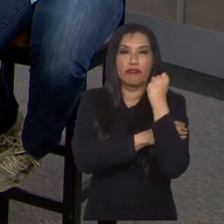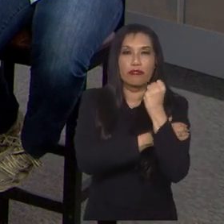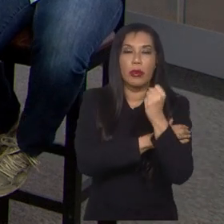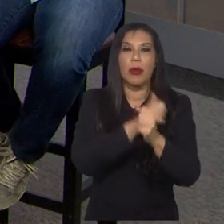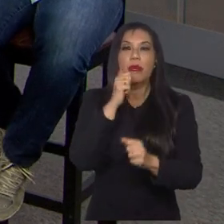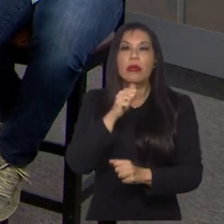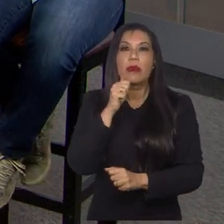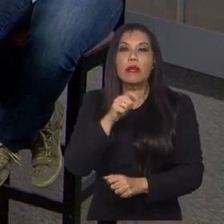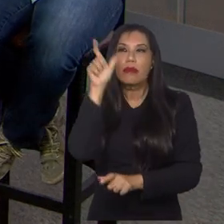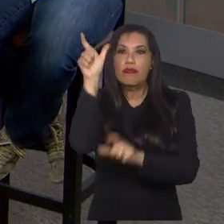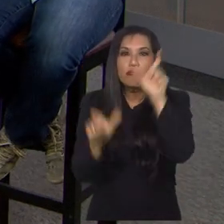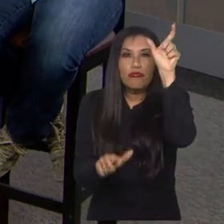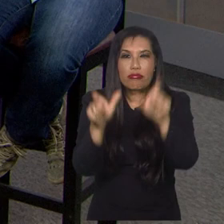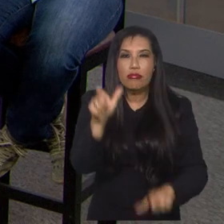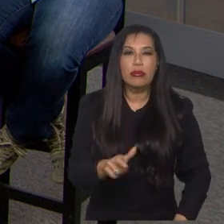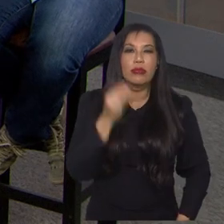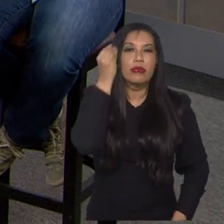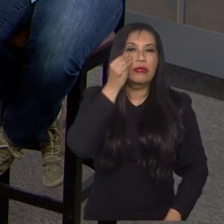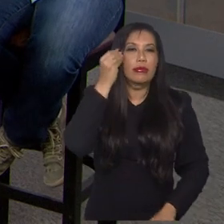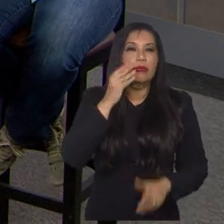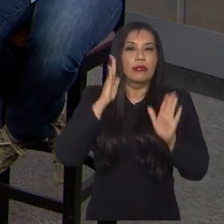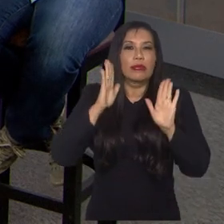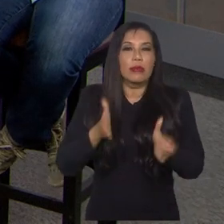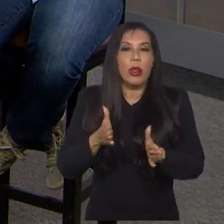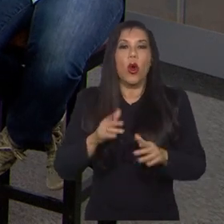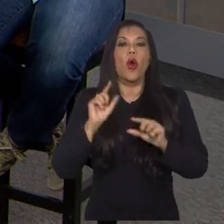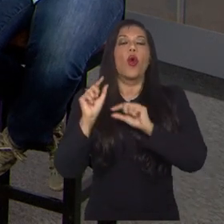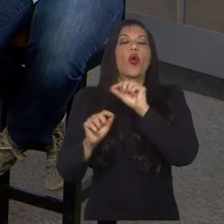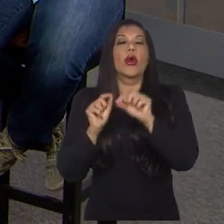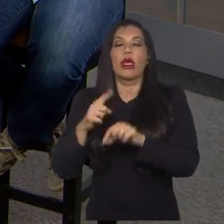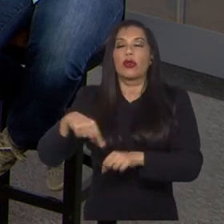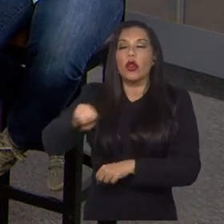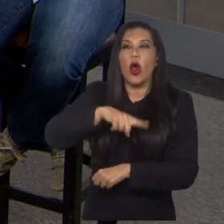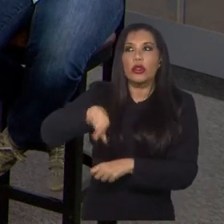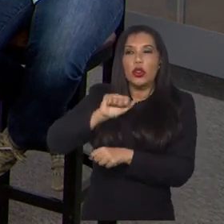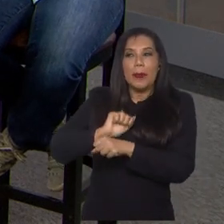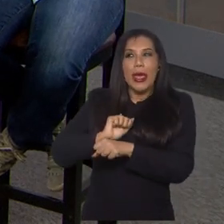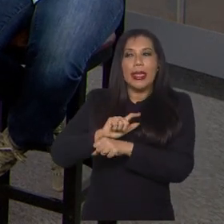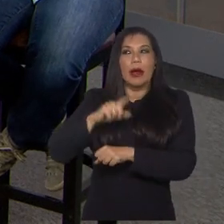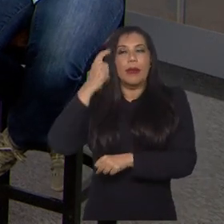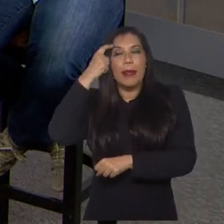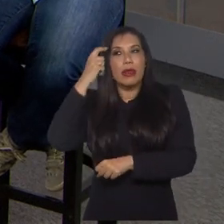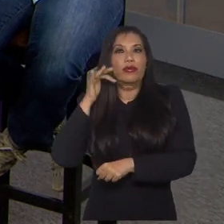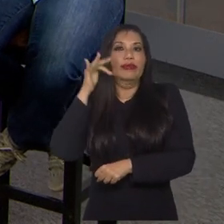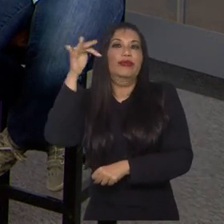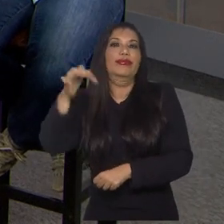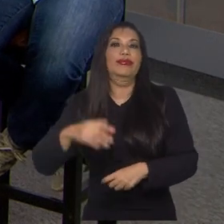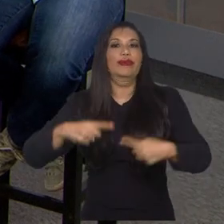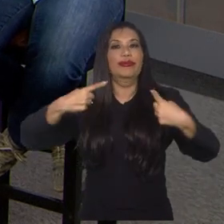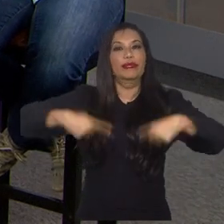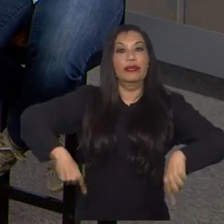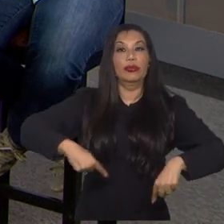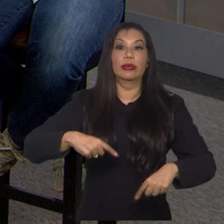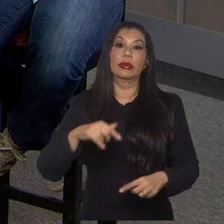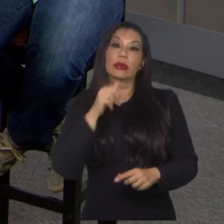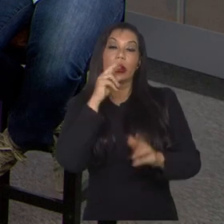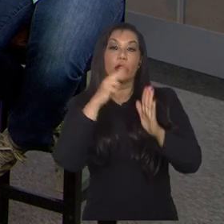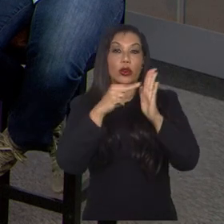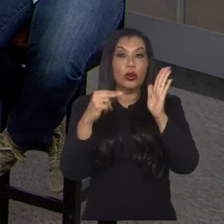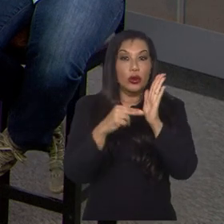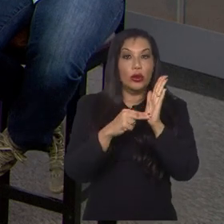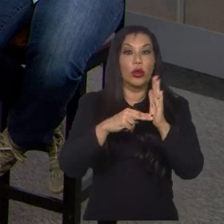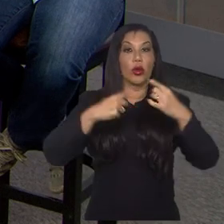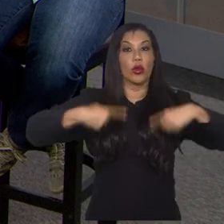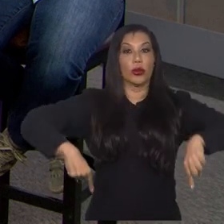jogadoras de peso ali. Uhum. O que a gente pode esperar desse confronto Nova Zelândia e Noruega? A